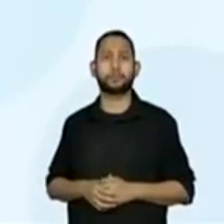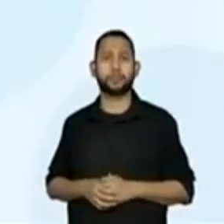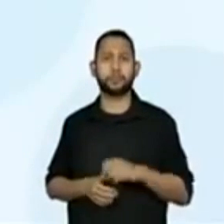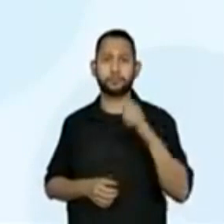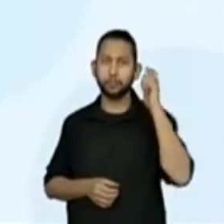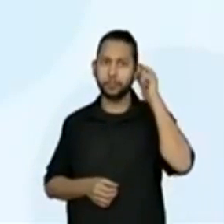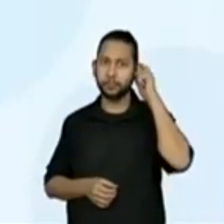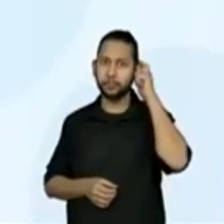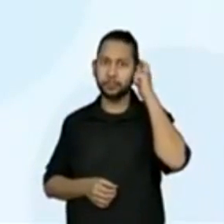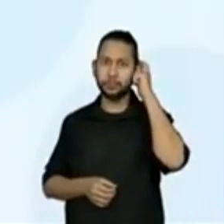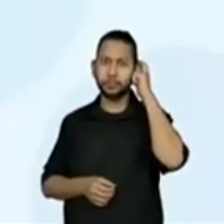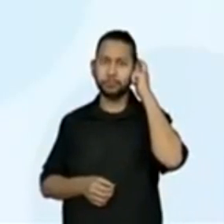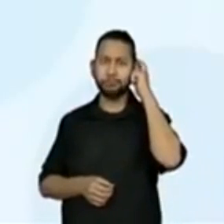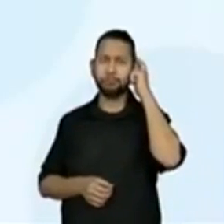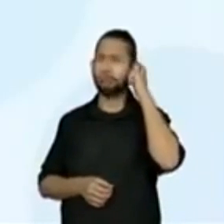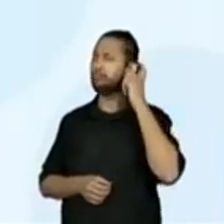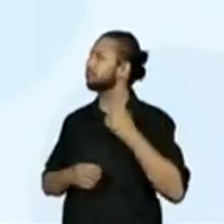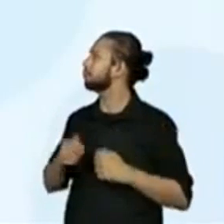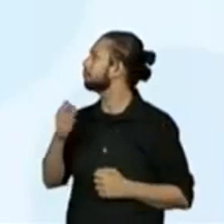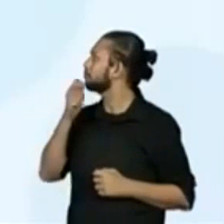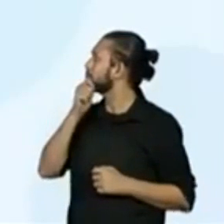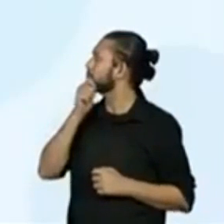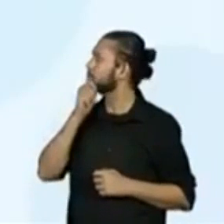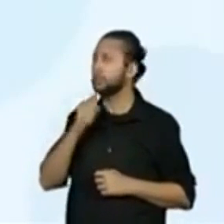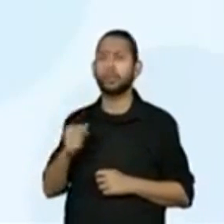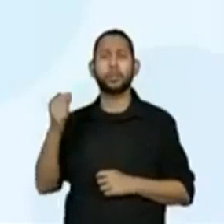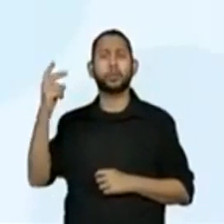2,26. Mas olha como eu fiz a leitura.